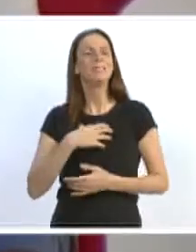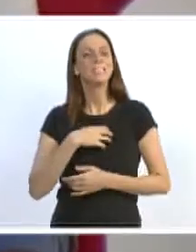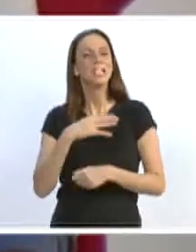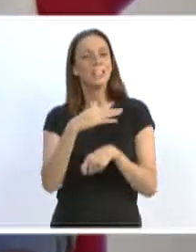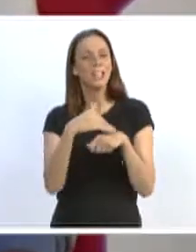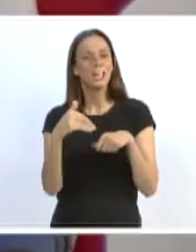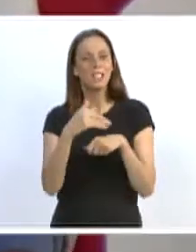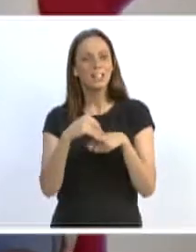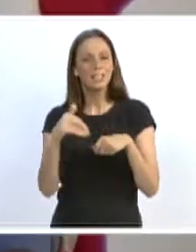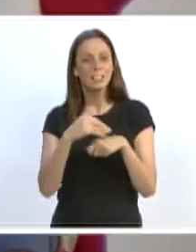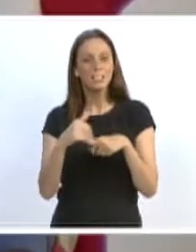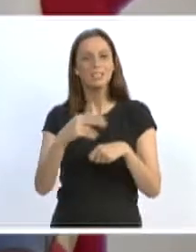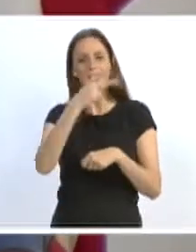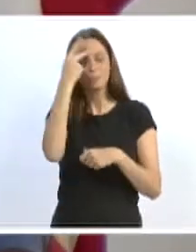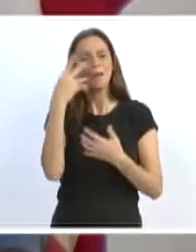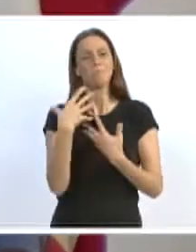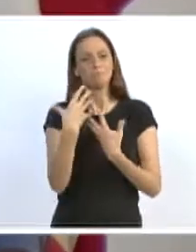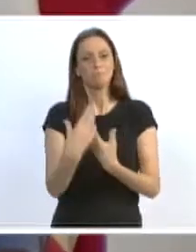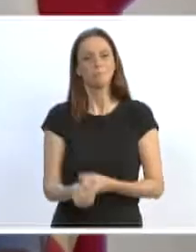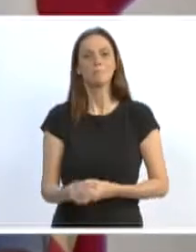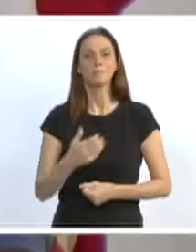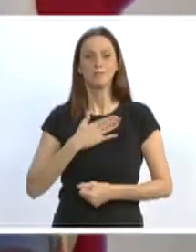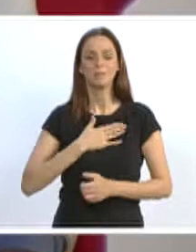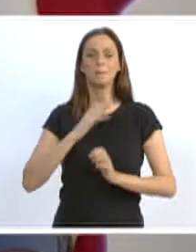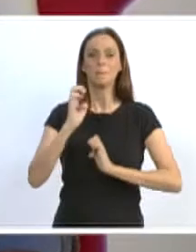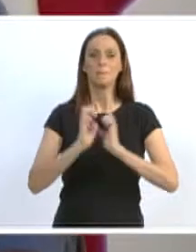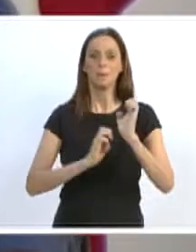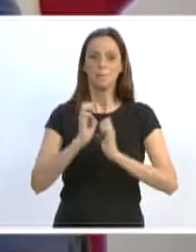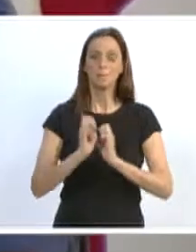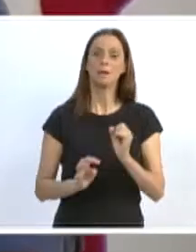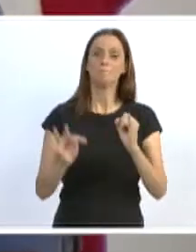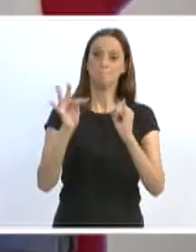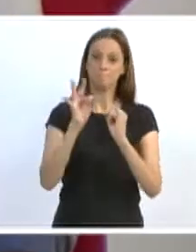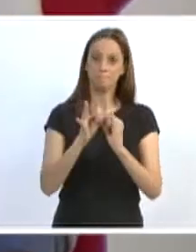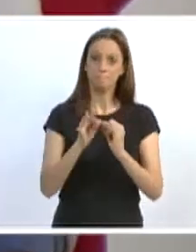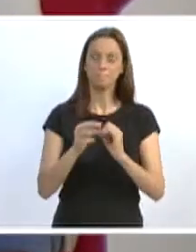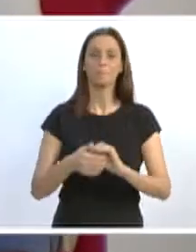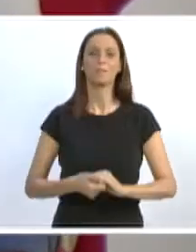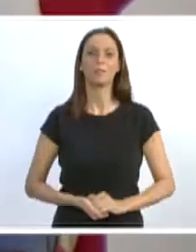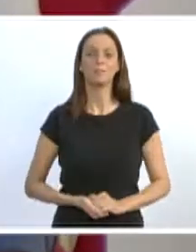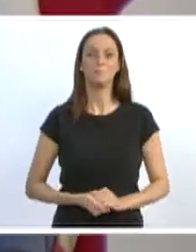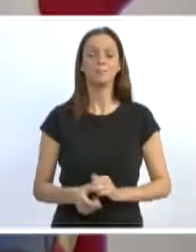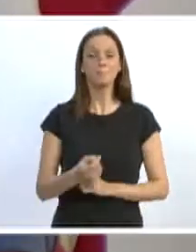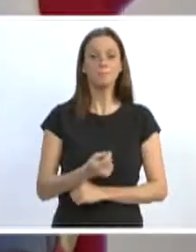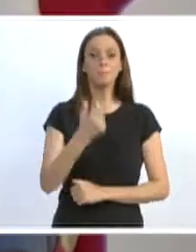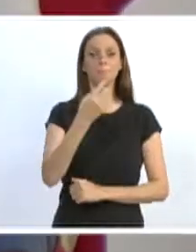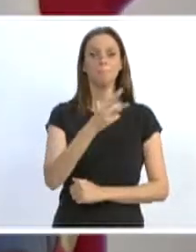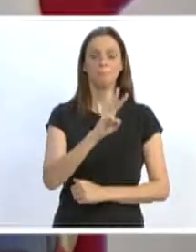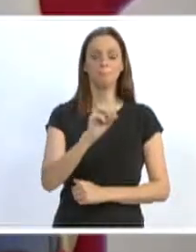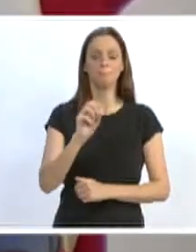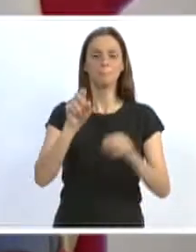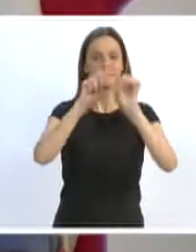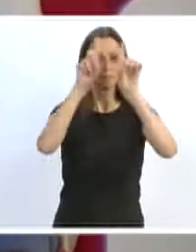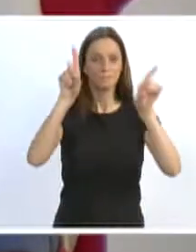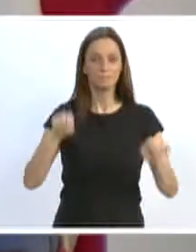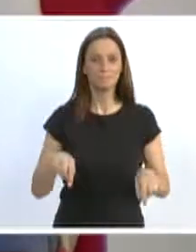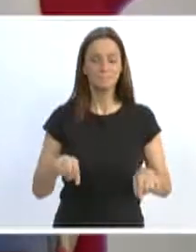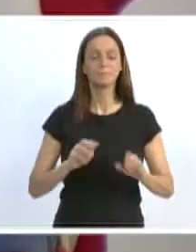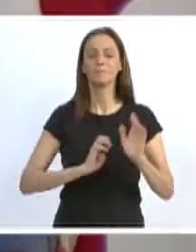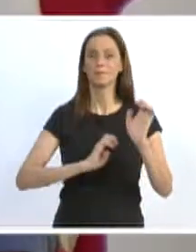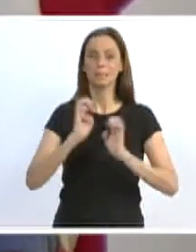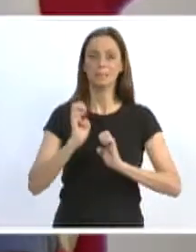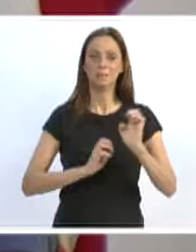que eu fui recebido além da empresa da etapa vizinha por quase 300 funcionários que